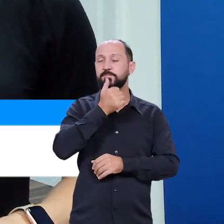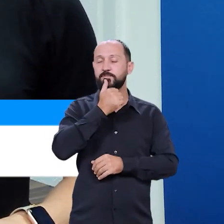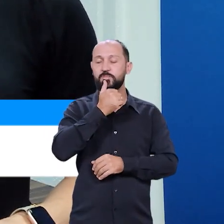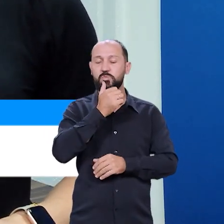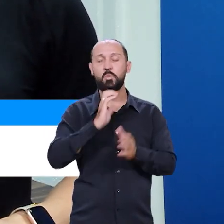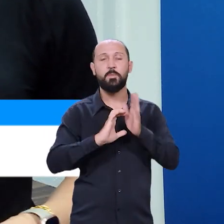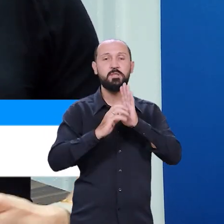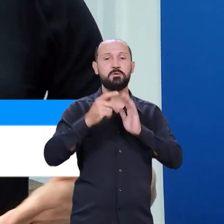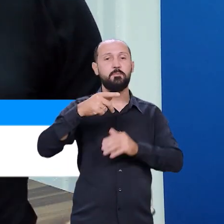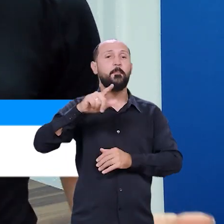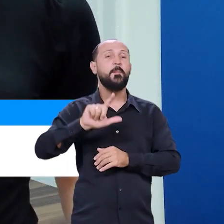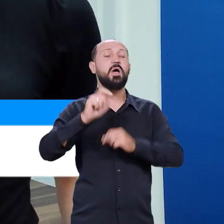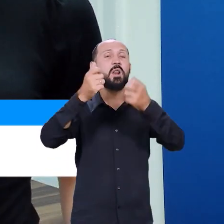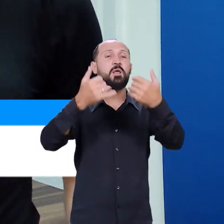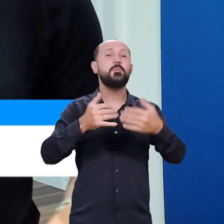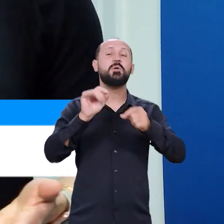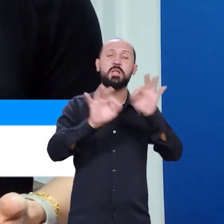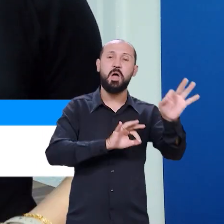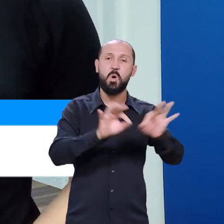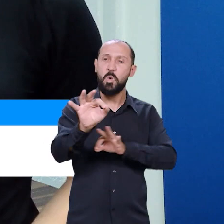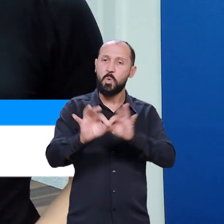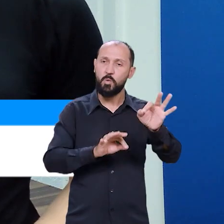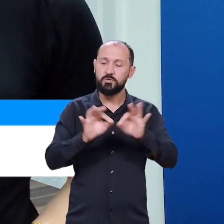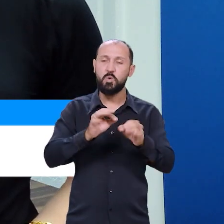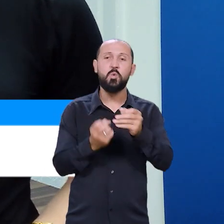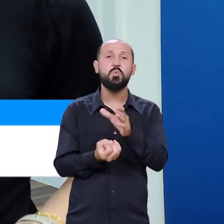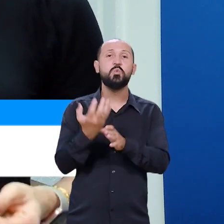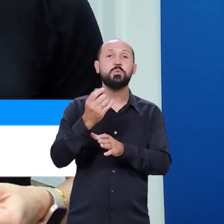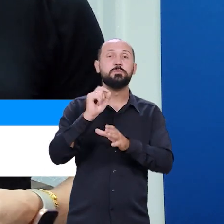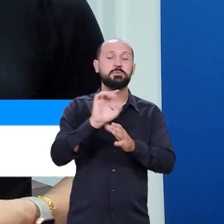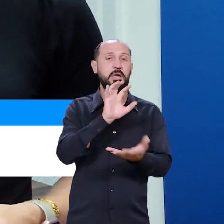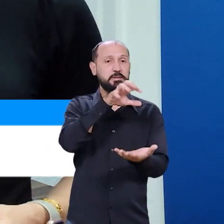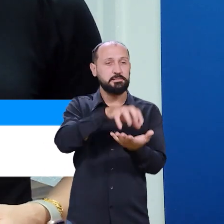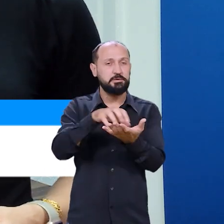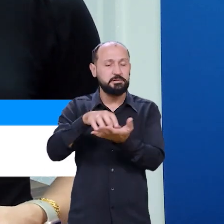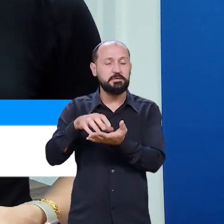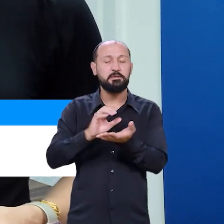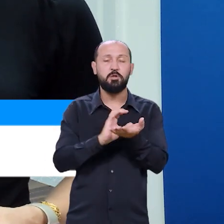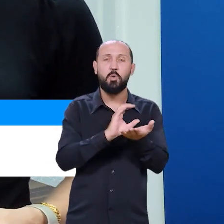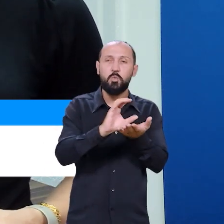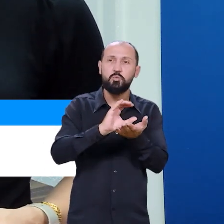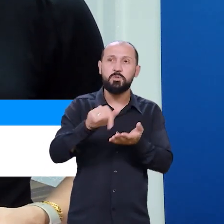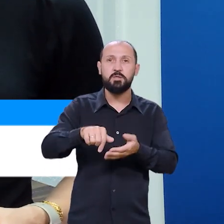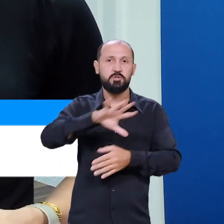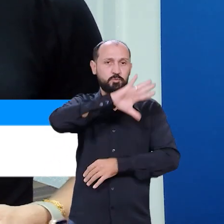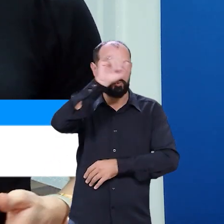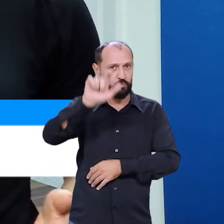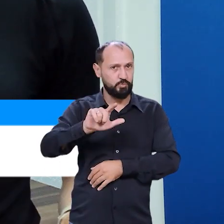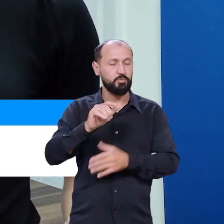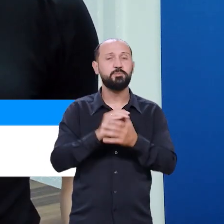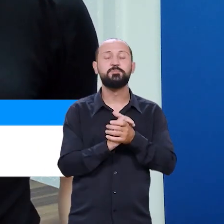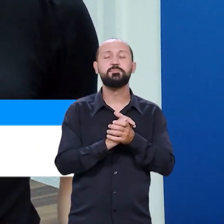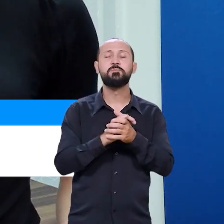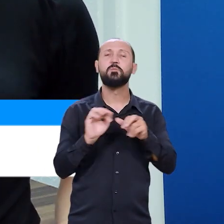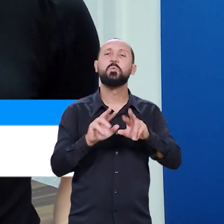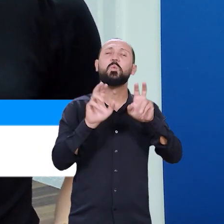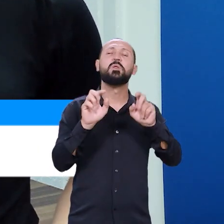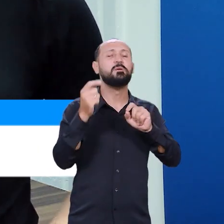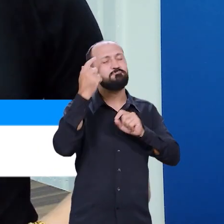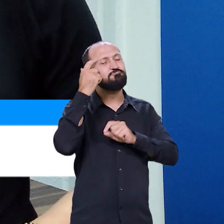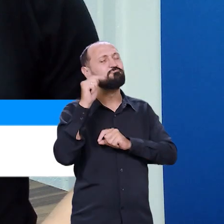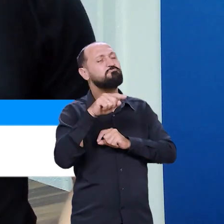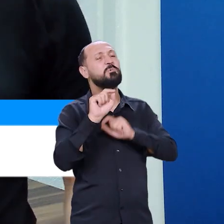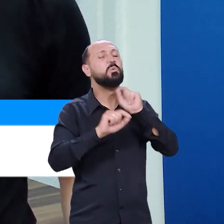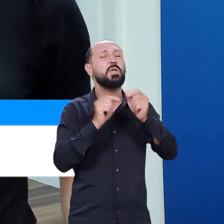A proposta trata da organização e funcionamento das centrais de abastecimento de Mato Grosso do Sul. A ideia do parlamentar